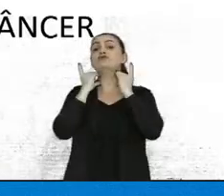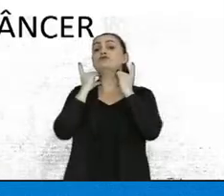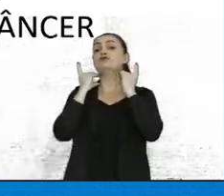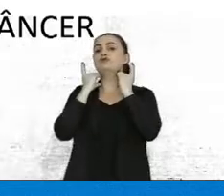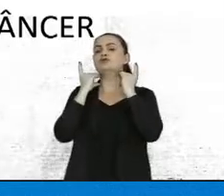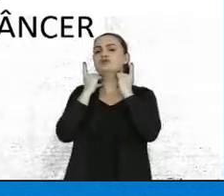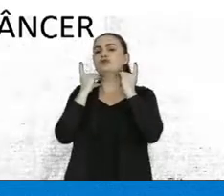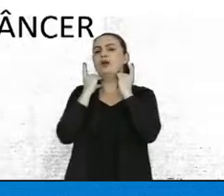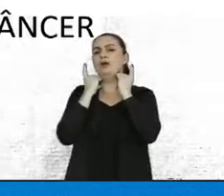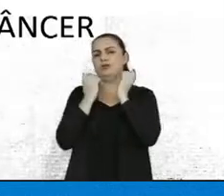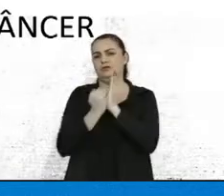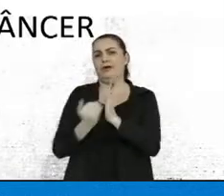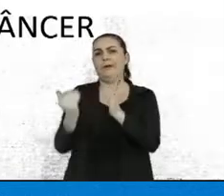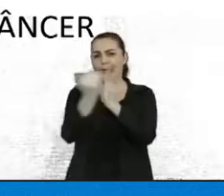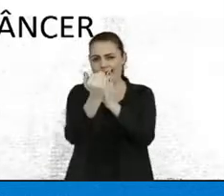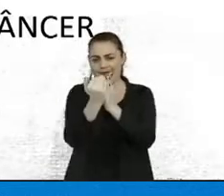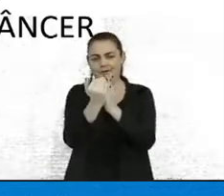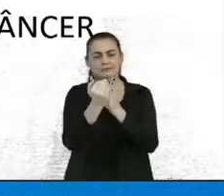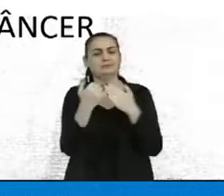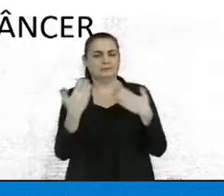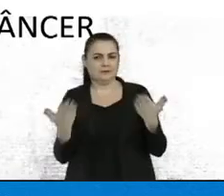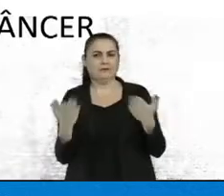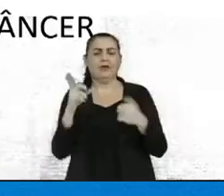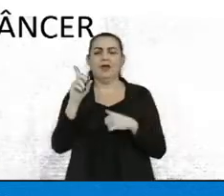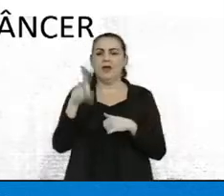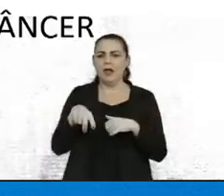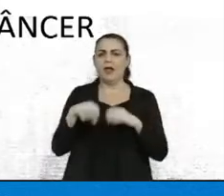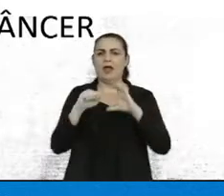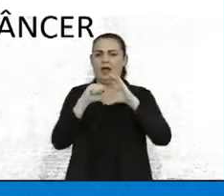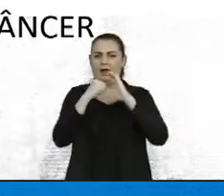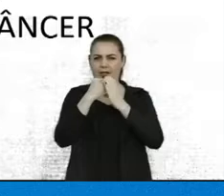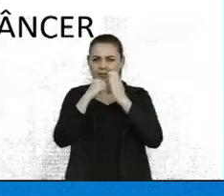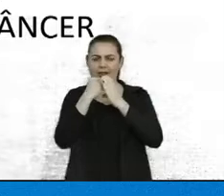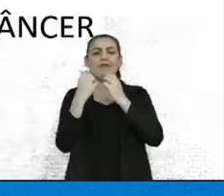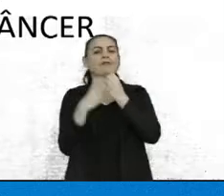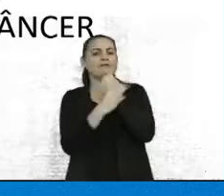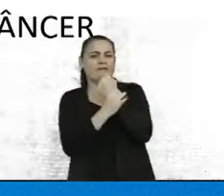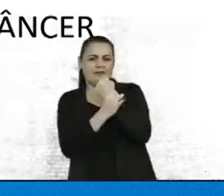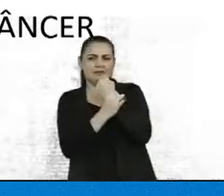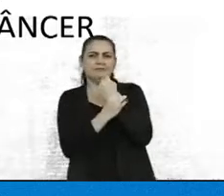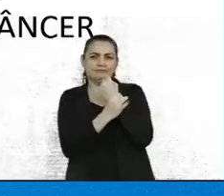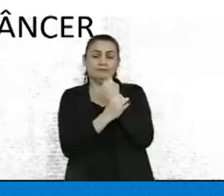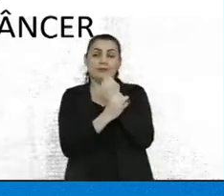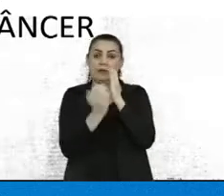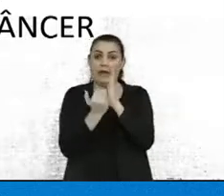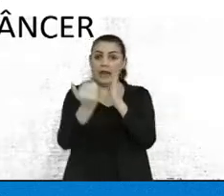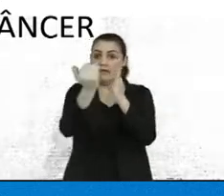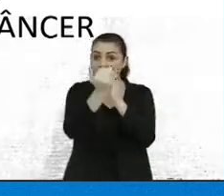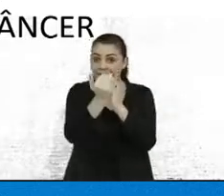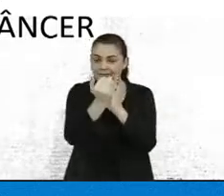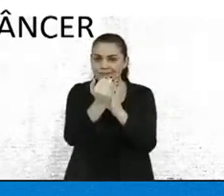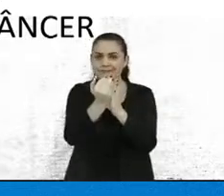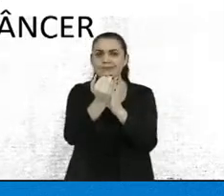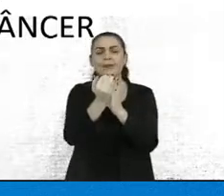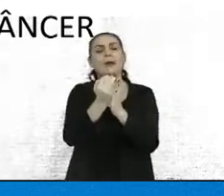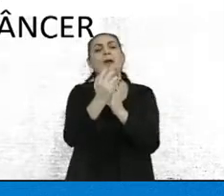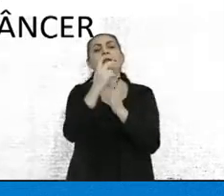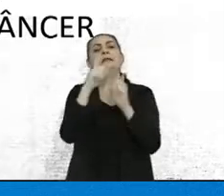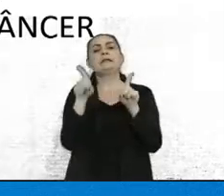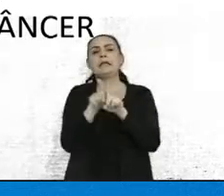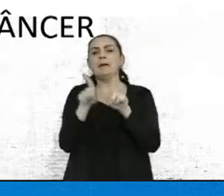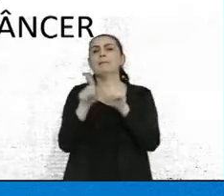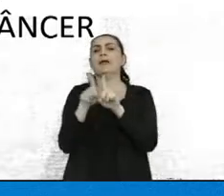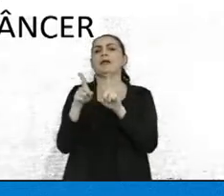esses anticorpos que, quando estão muito elevados, eles aumentam o risco de desenvolvimento do câncer de